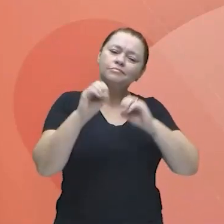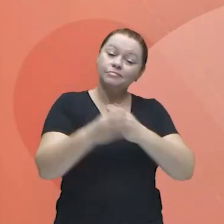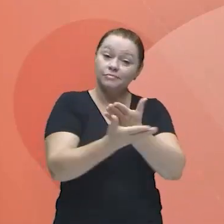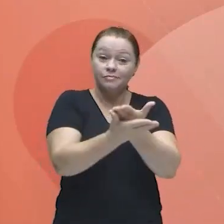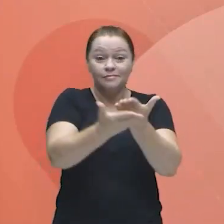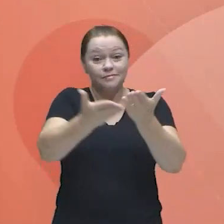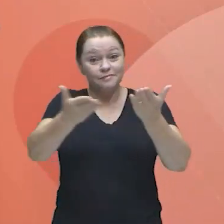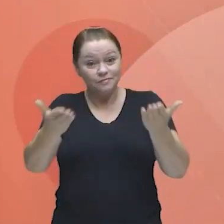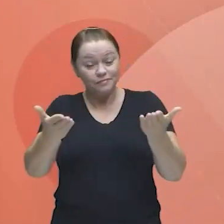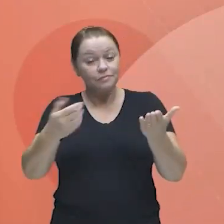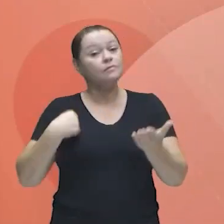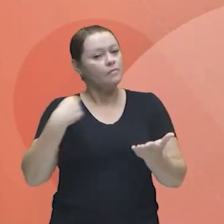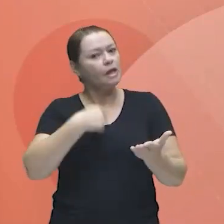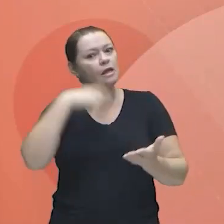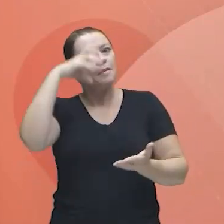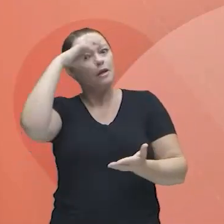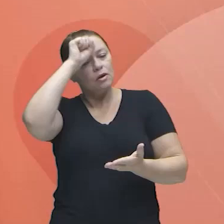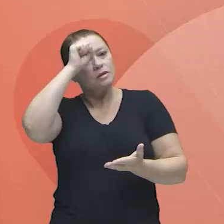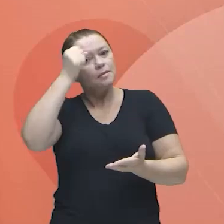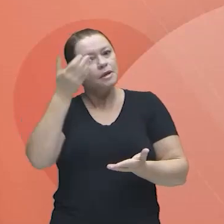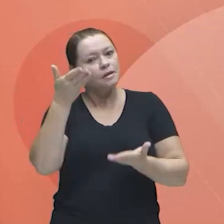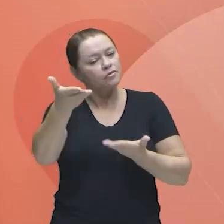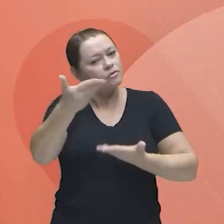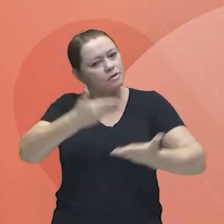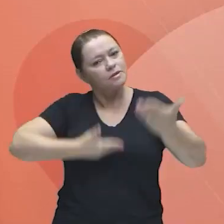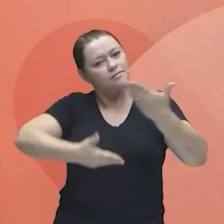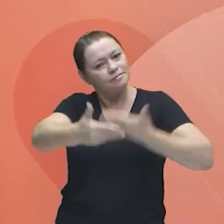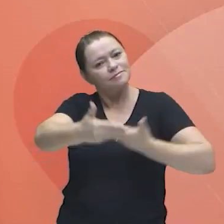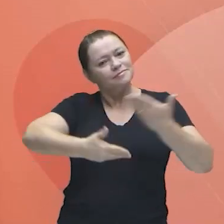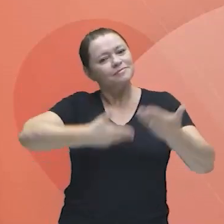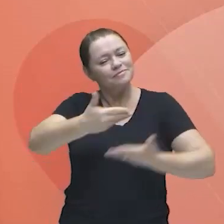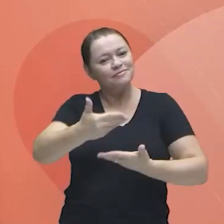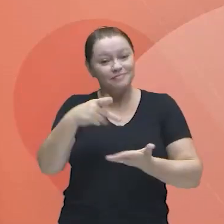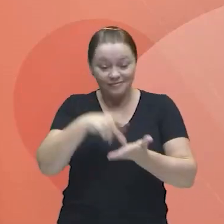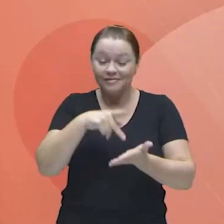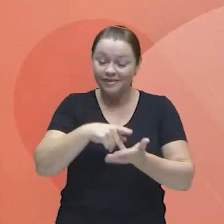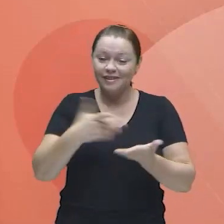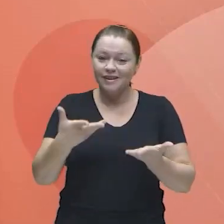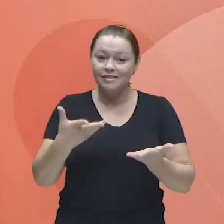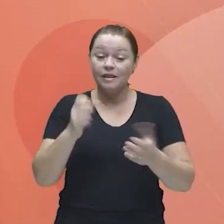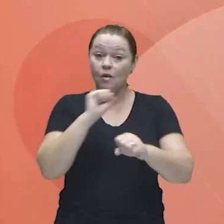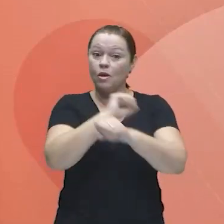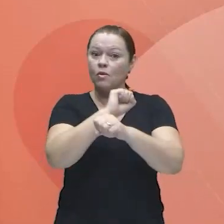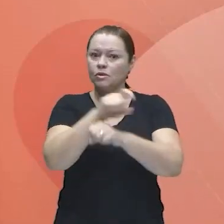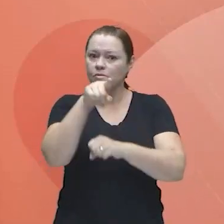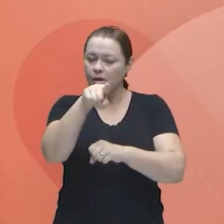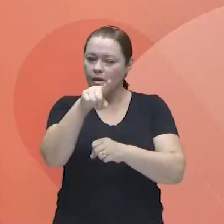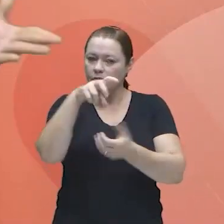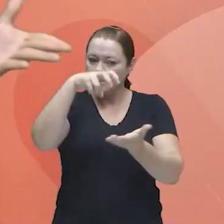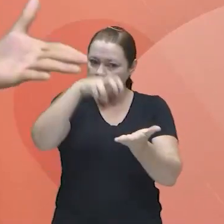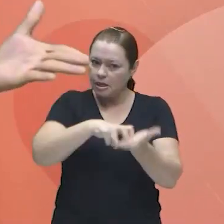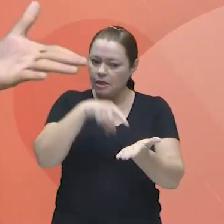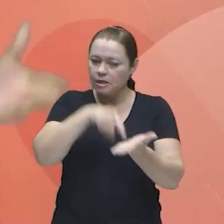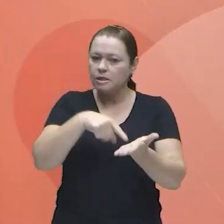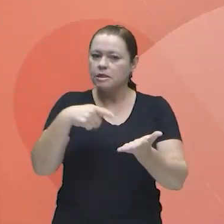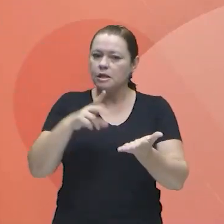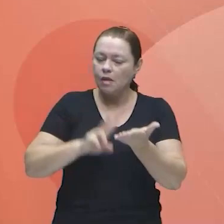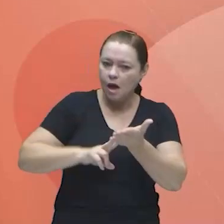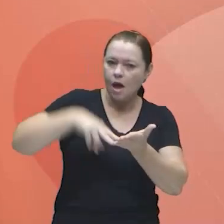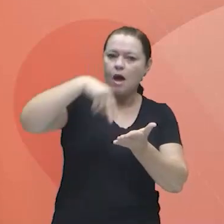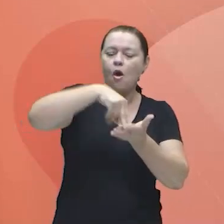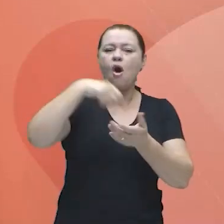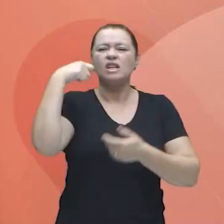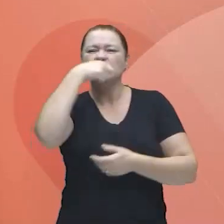também nós aprendemos com vocês, não é verdade? Então, eu espero vocês aqui. Acordem cedo, escovem os dentes, peguem o seu